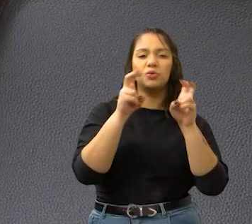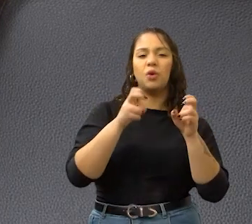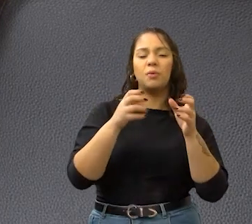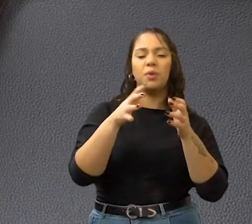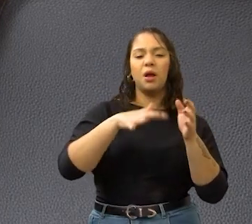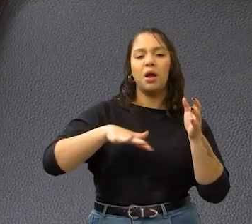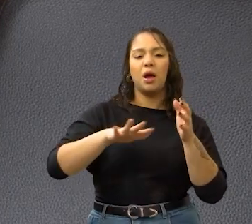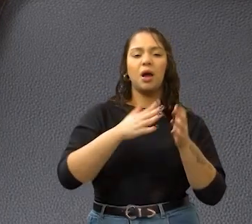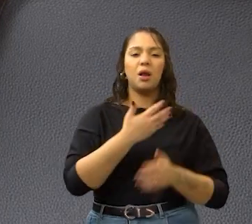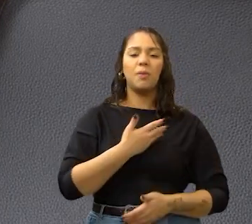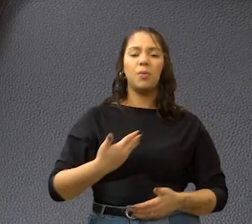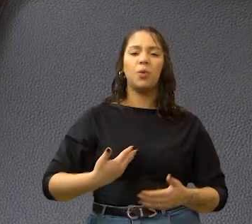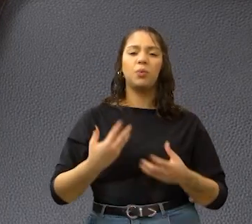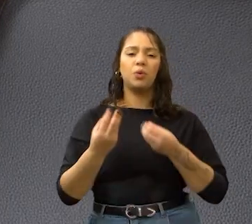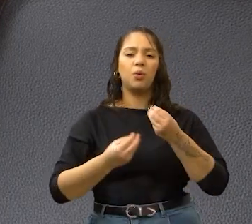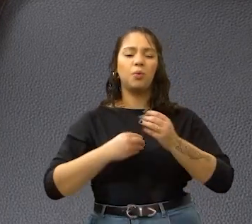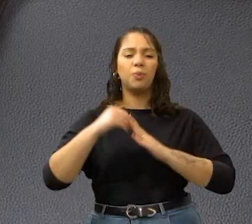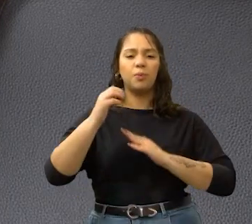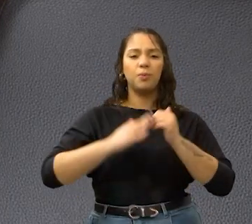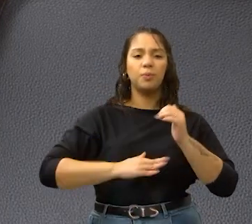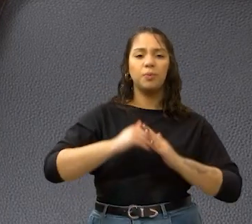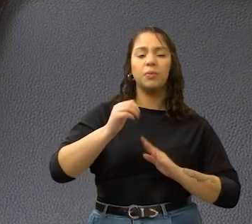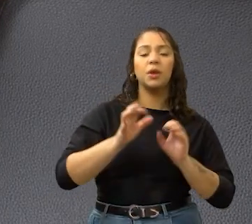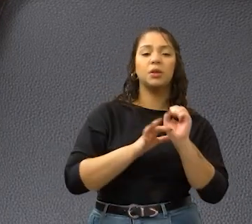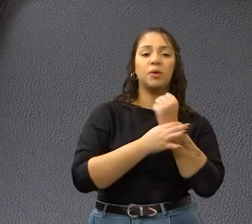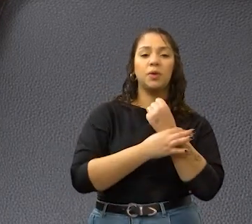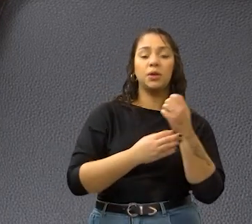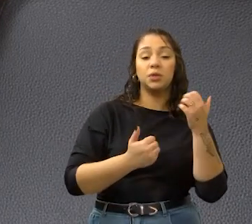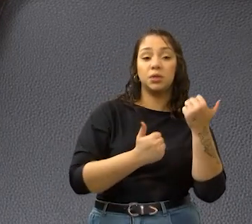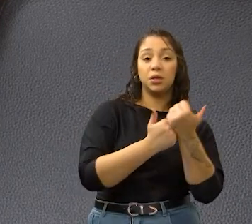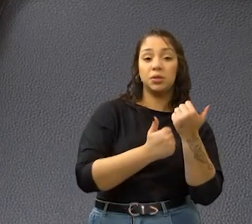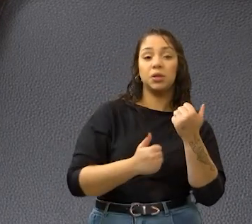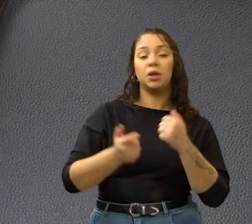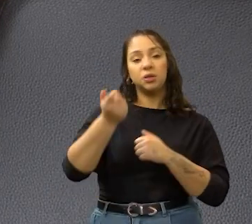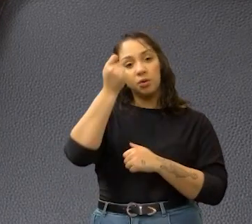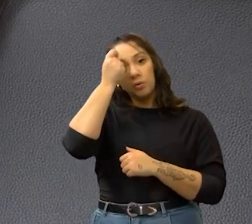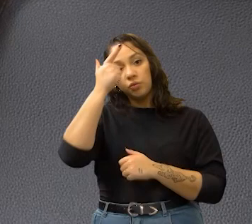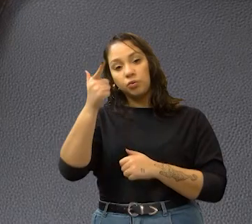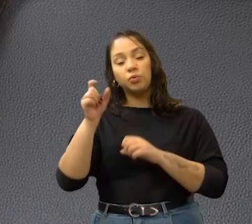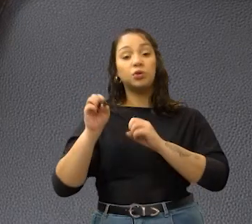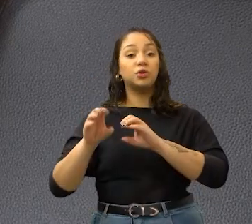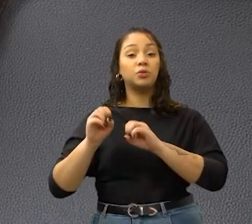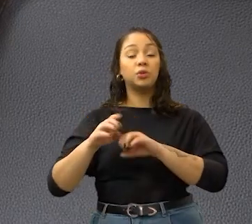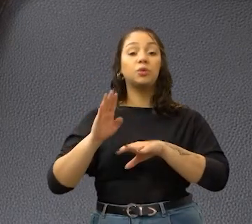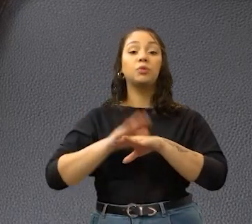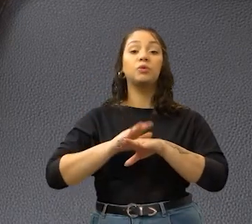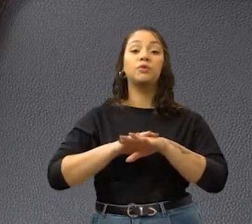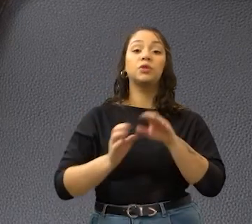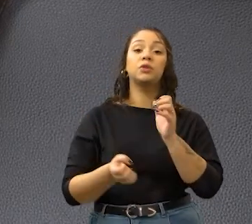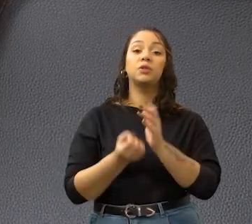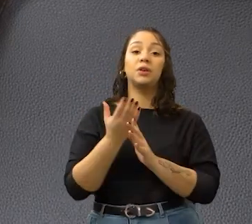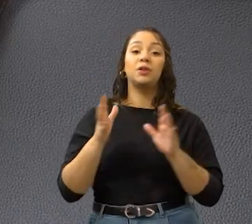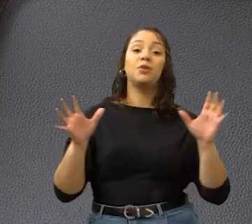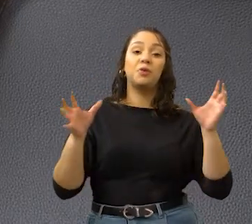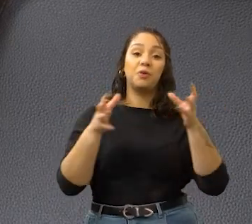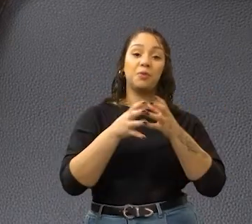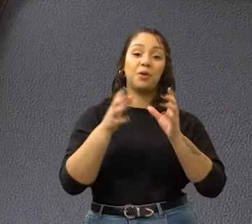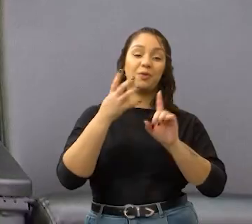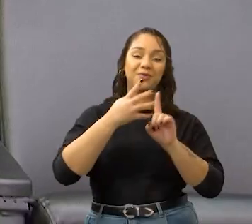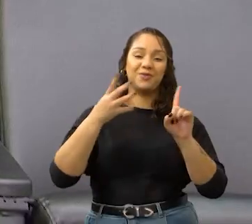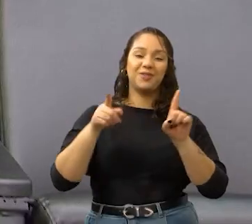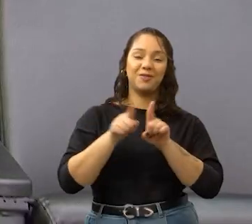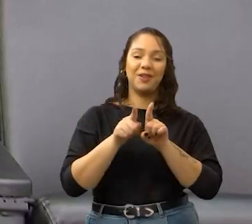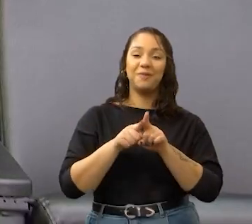mais sobre os equipamentos públicos e ações com que a Secretaria de Assistência, a Secretaria de Cultura e a Secretaria de Educação estão fazendo